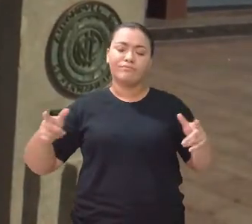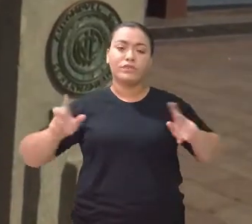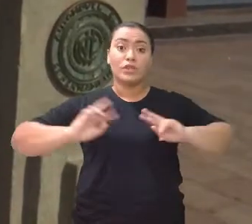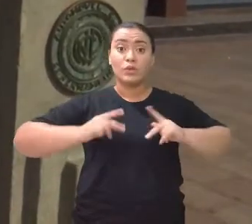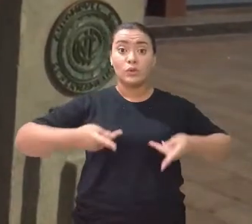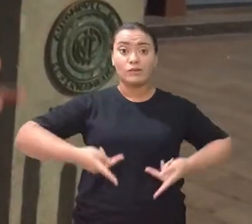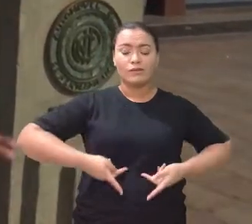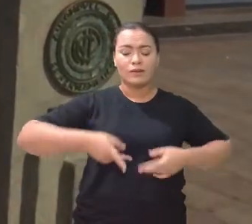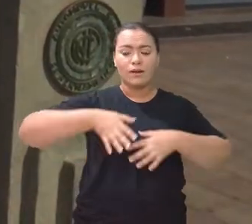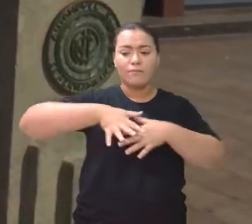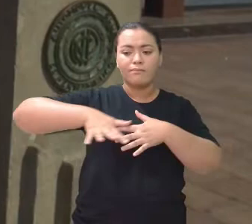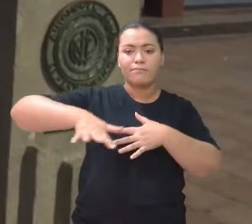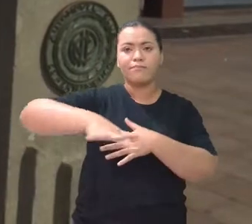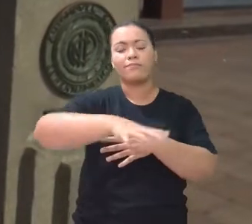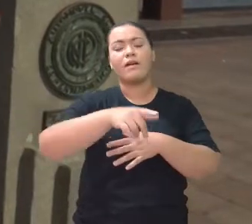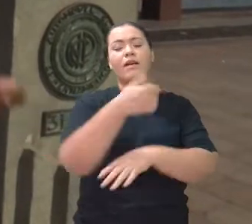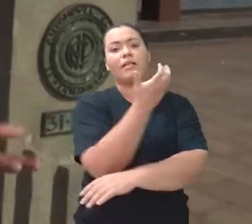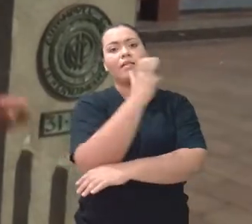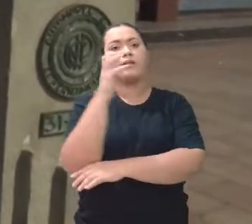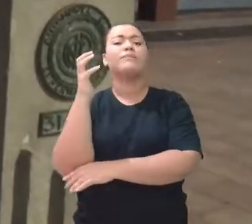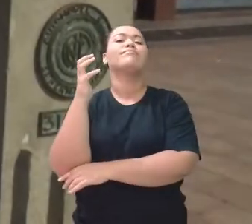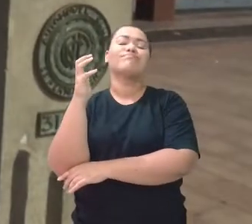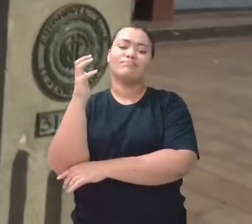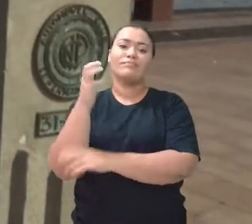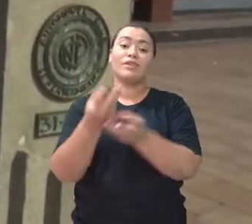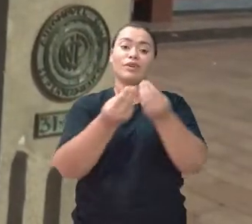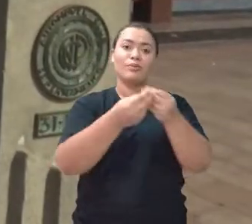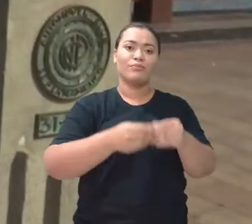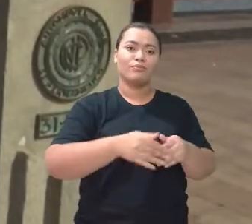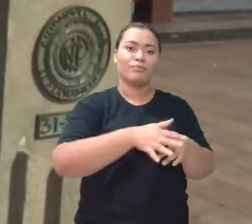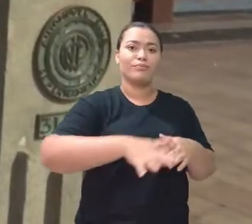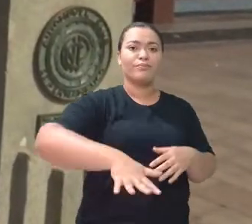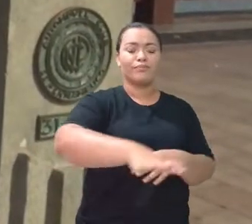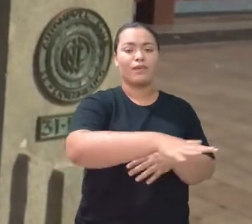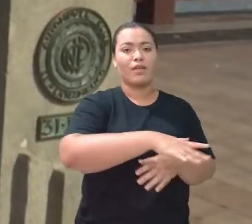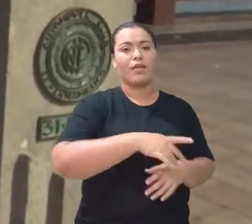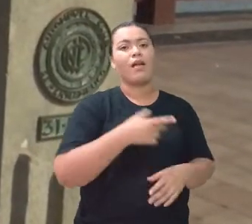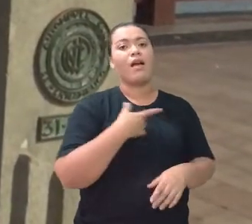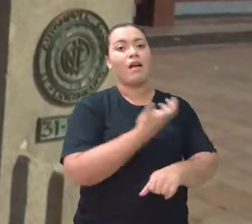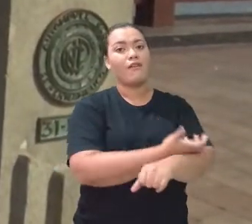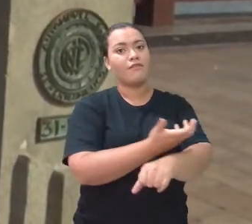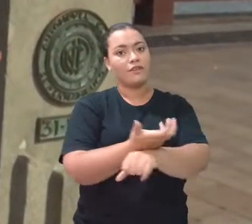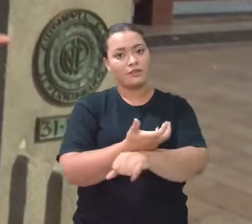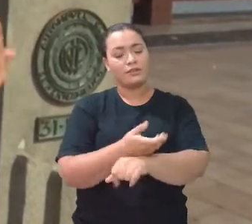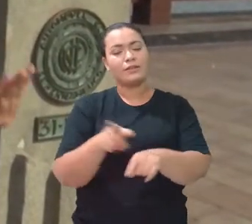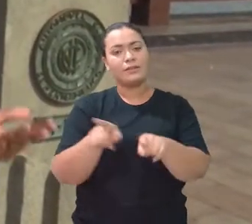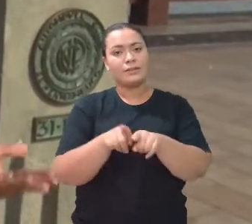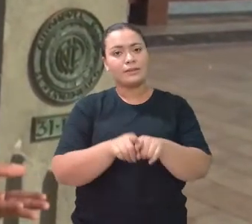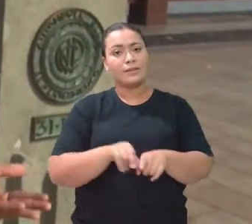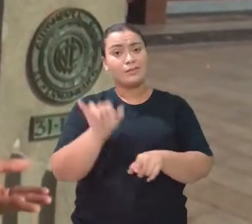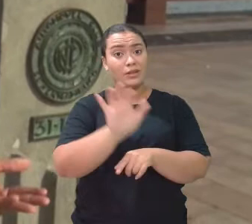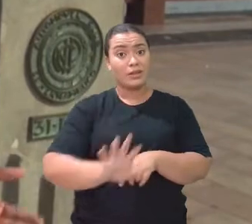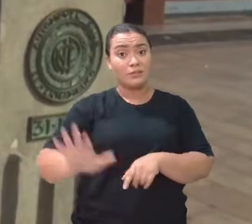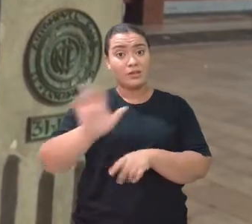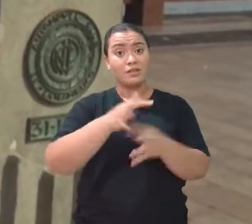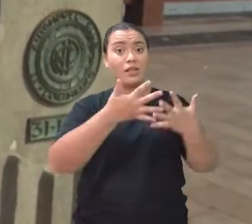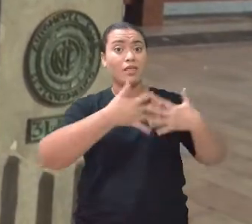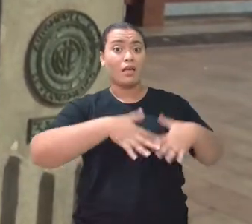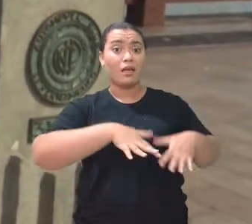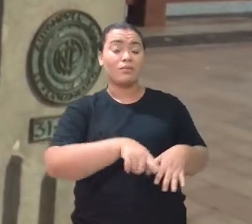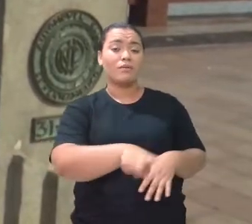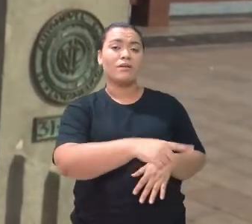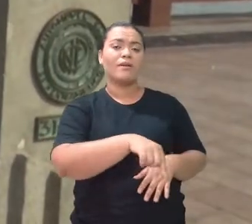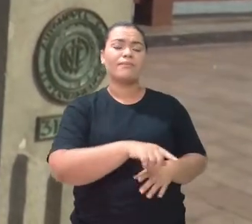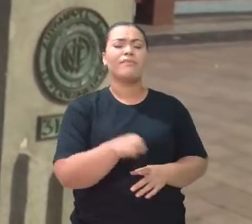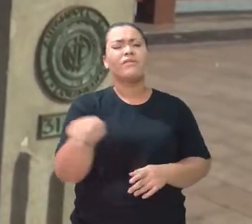foi invadindo e acabou degredindo essas vegetações, essas paisagens naturais. E aí